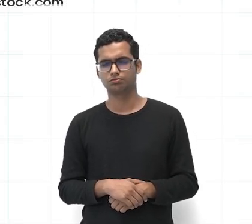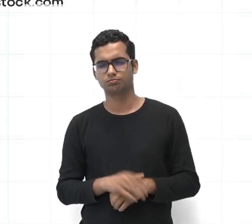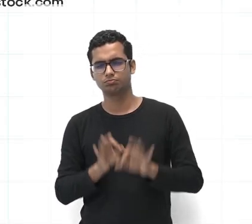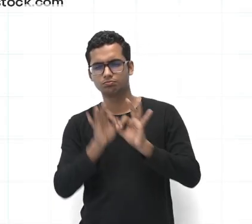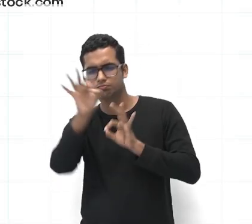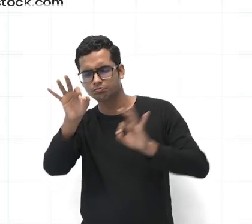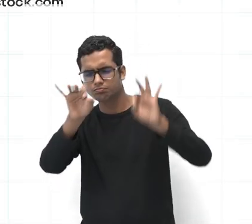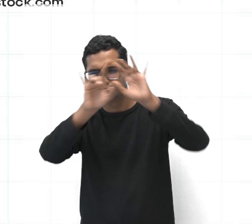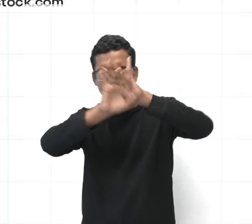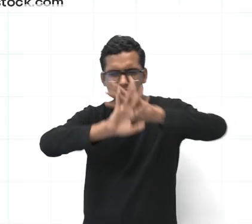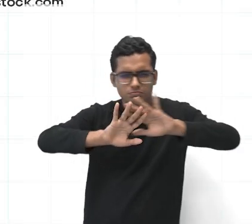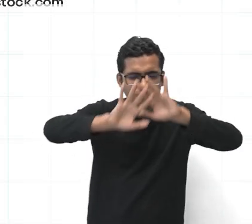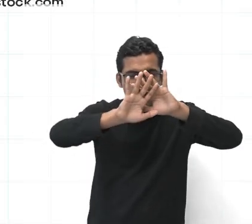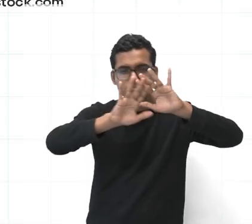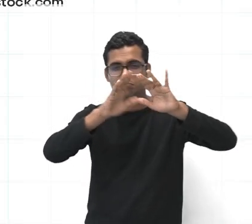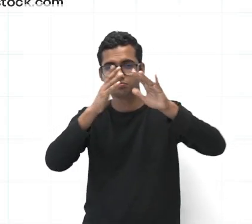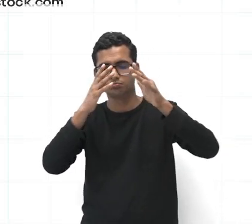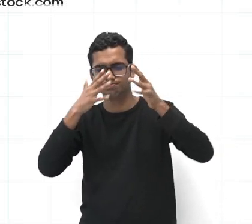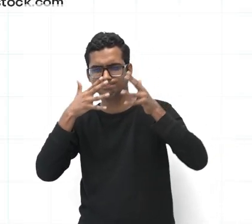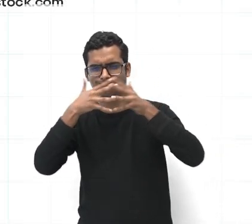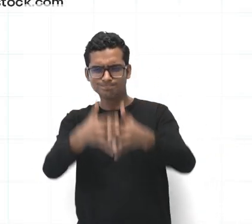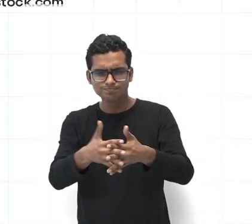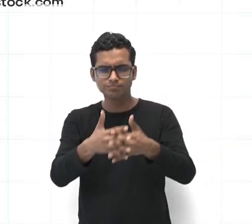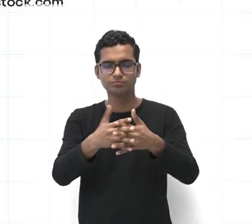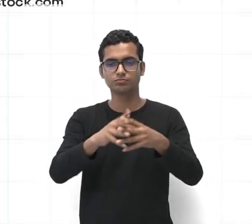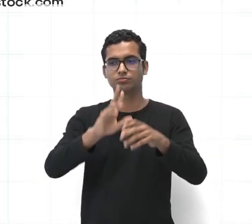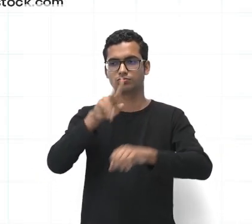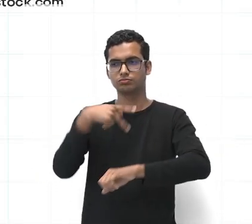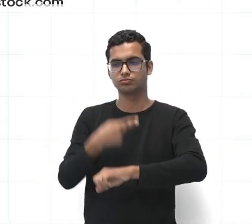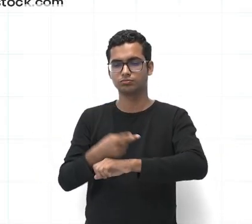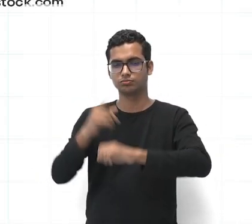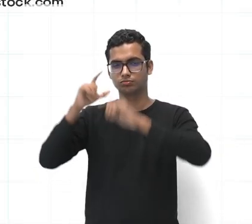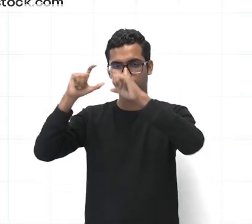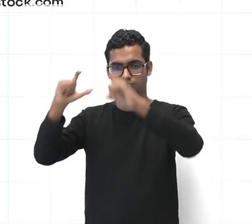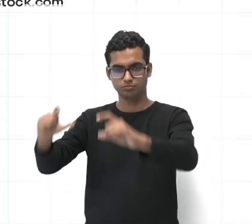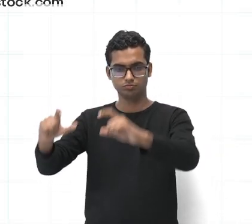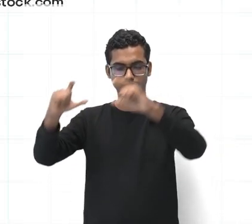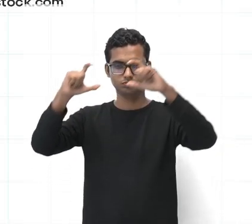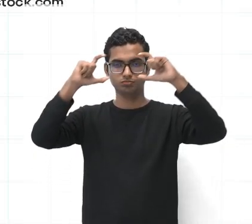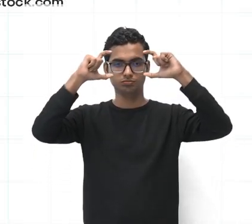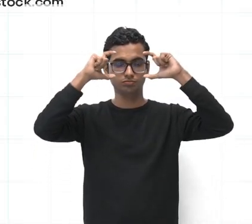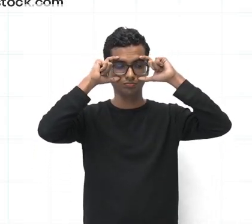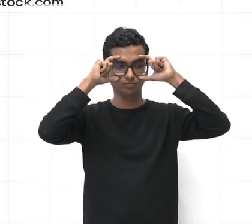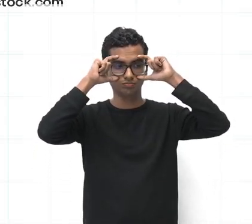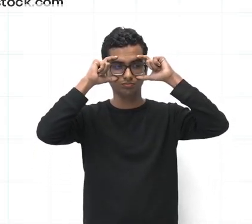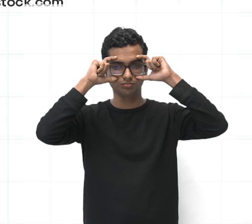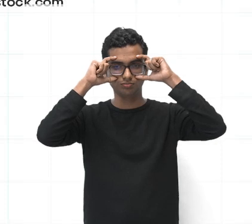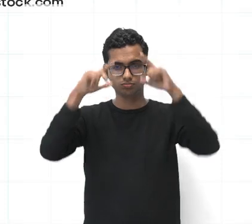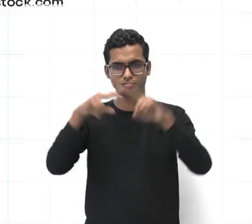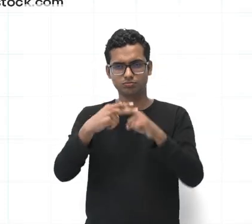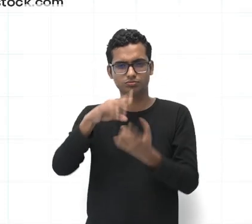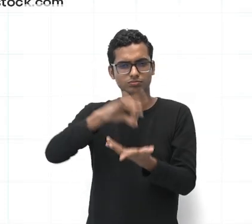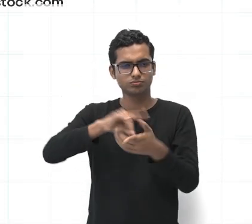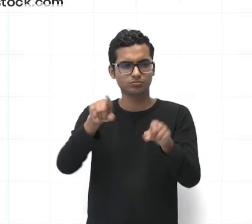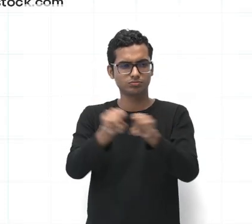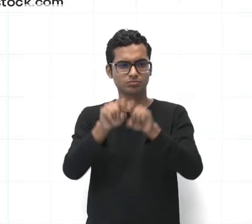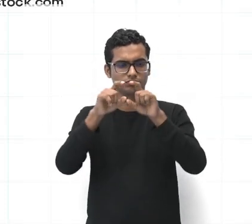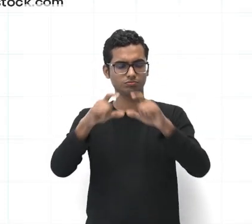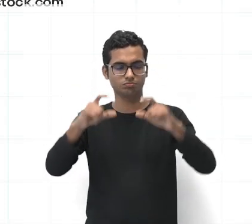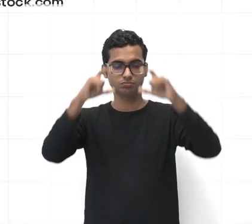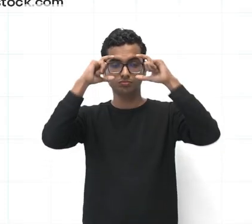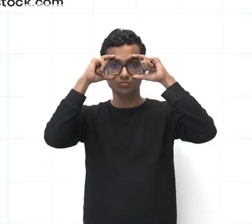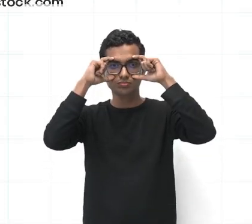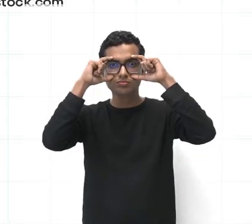confusa, embaçada. E quando você coloca a lente corretiva, que está sendo representada aí pela lente dos